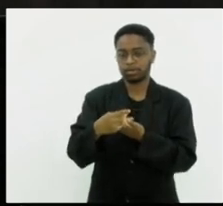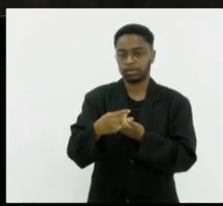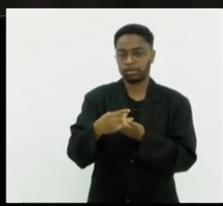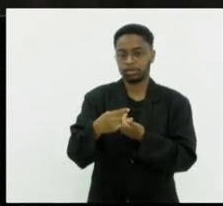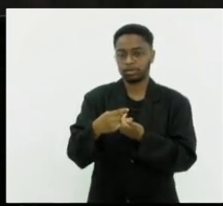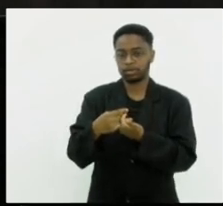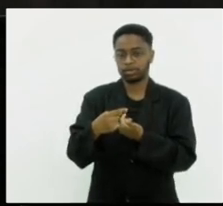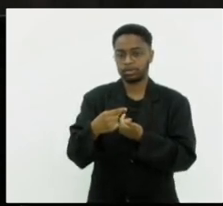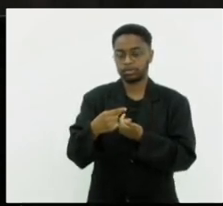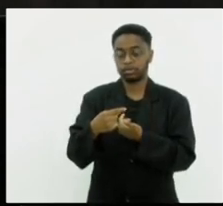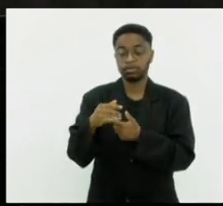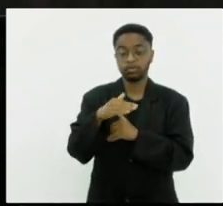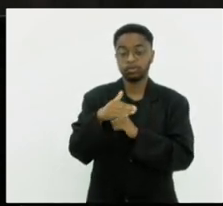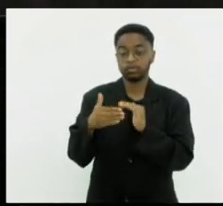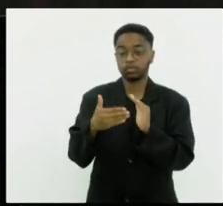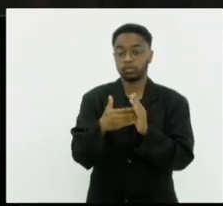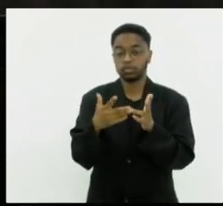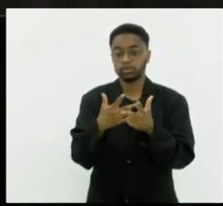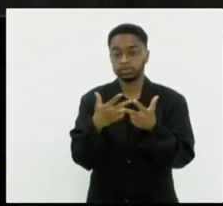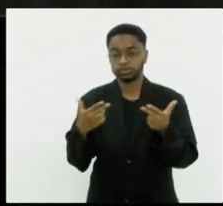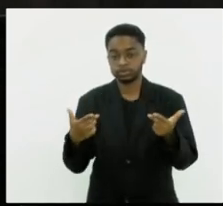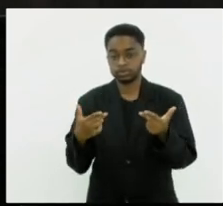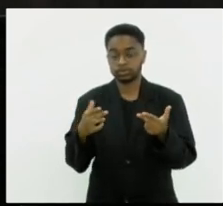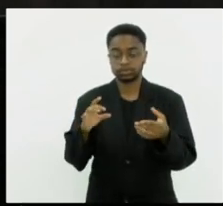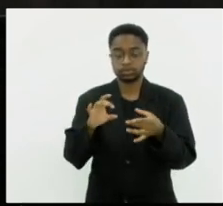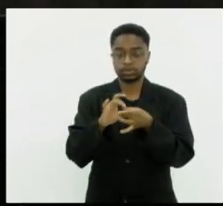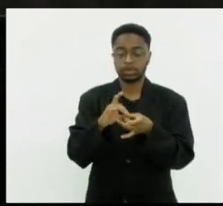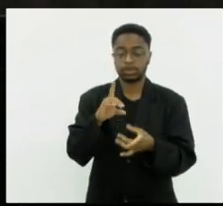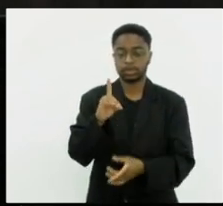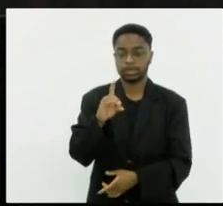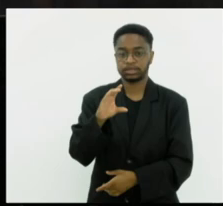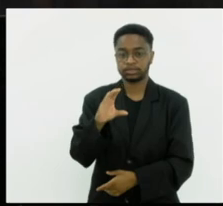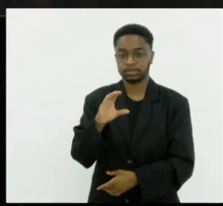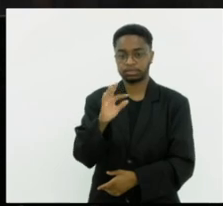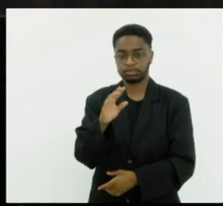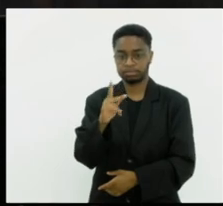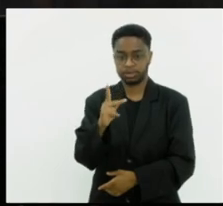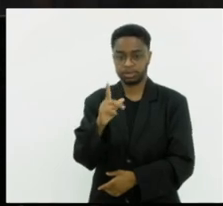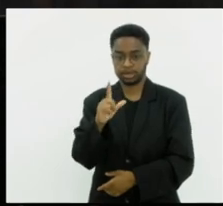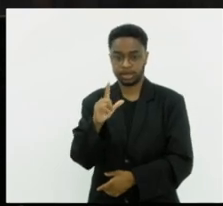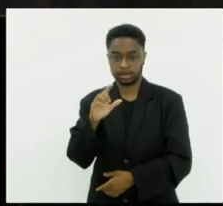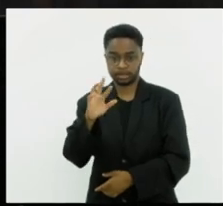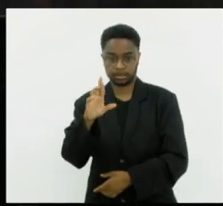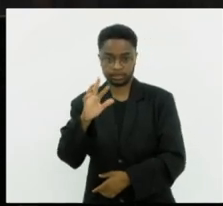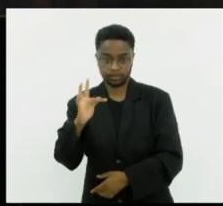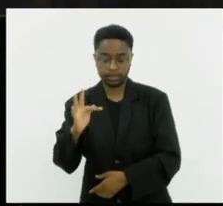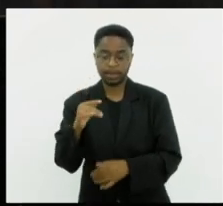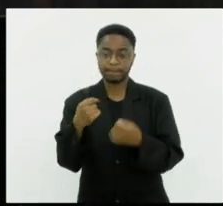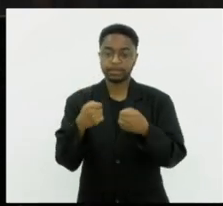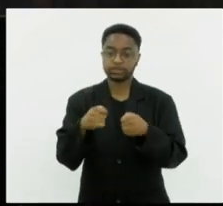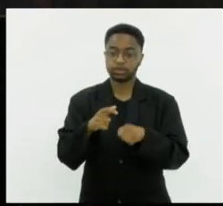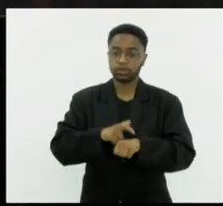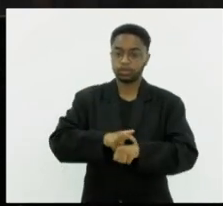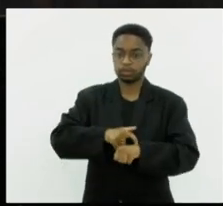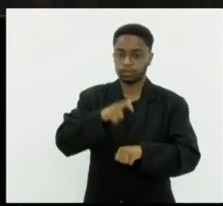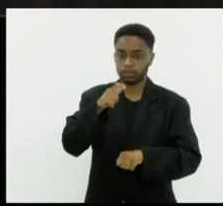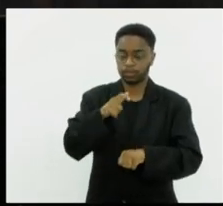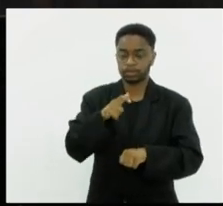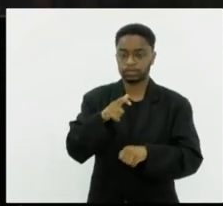tudo que determina a DCT e LRF é que tem que ser no ato